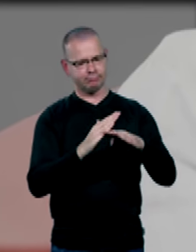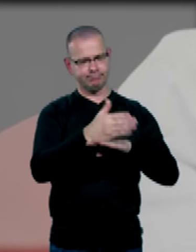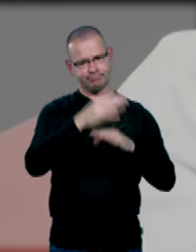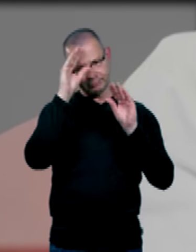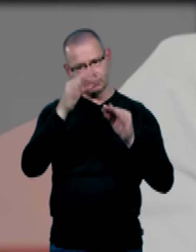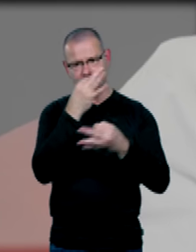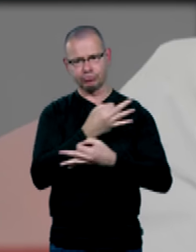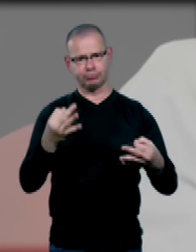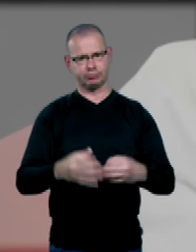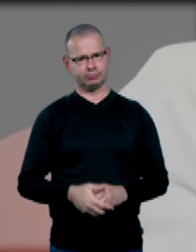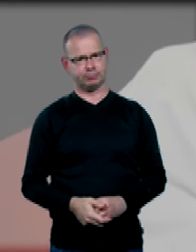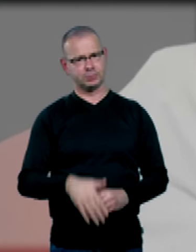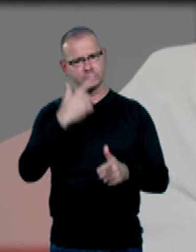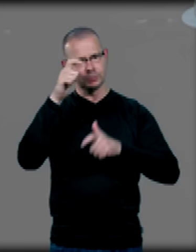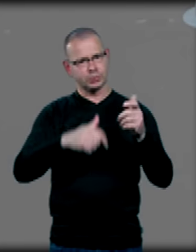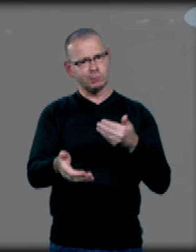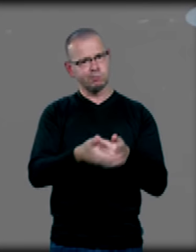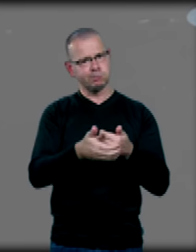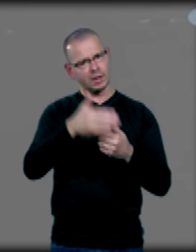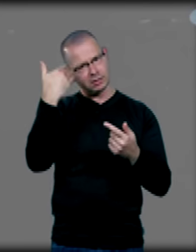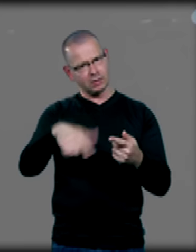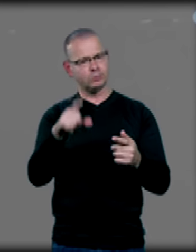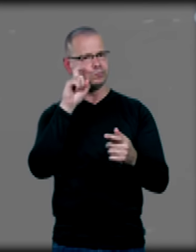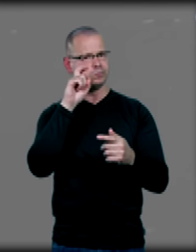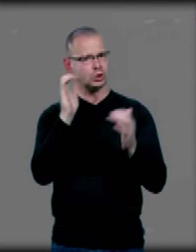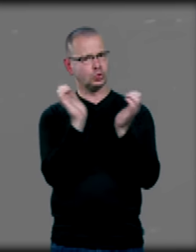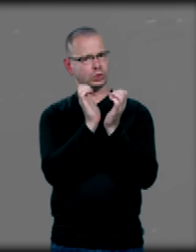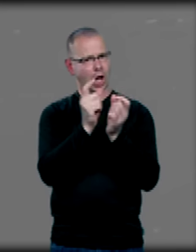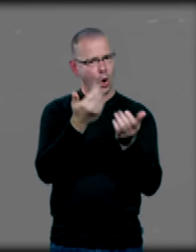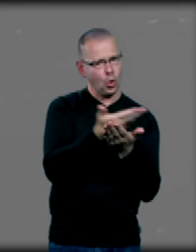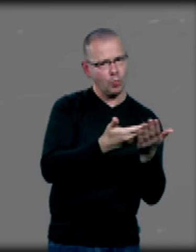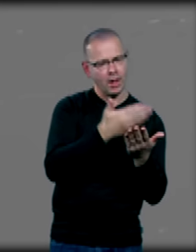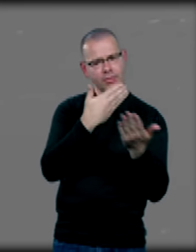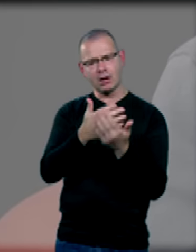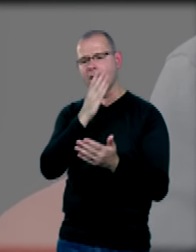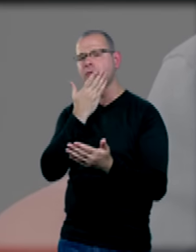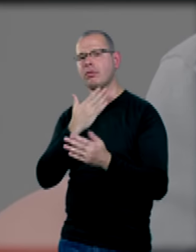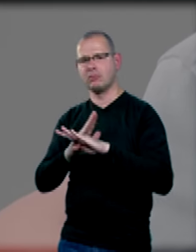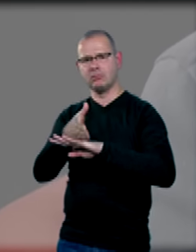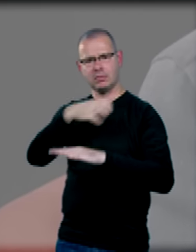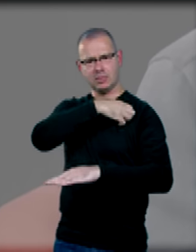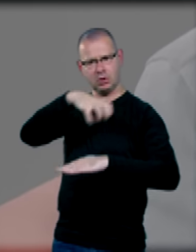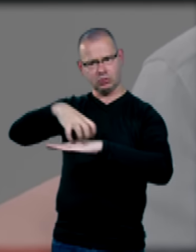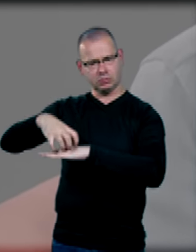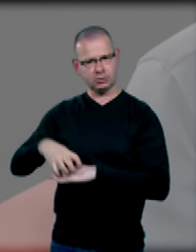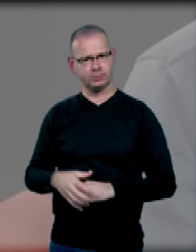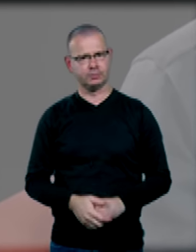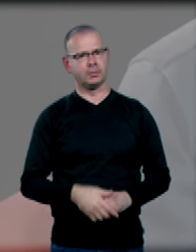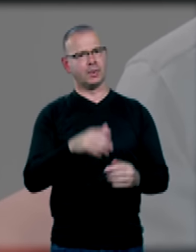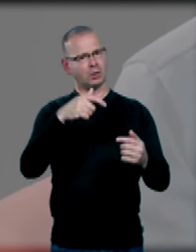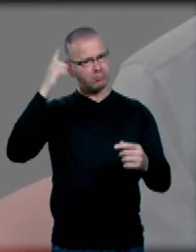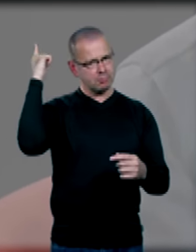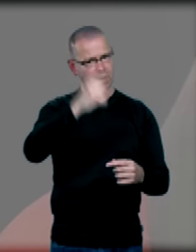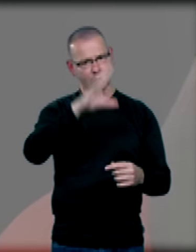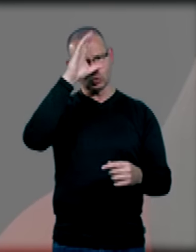condições de habitação. Incumbe ao Estado assegurar as condições de trabalho, retribuição e repouso a